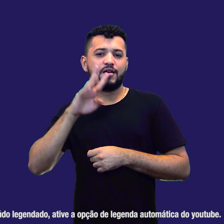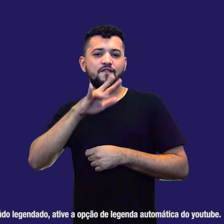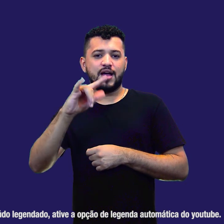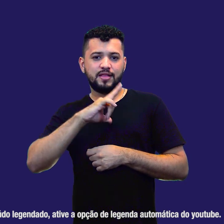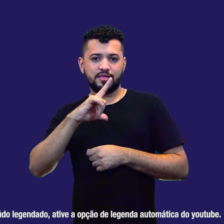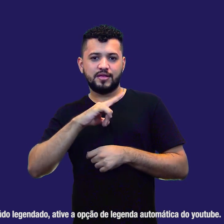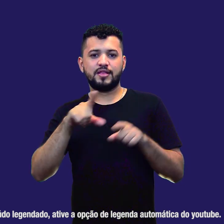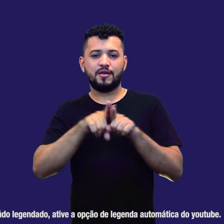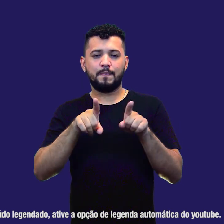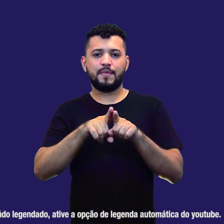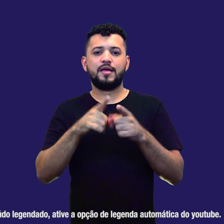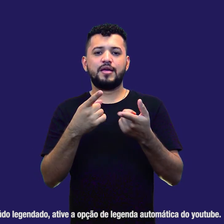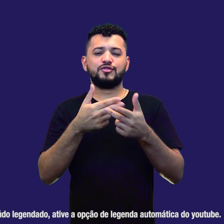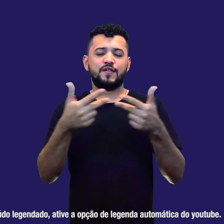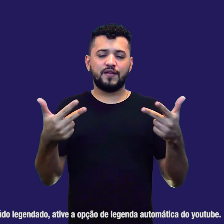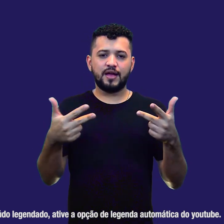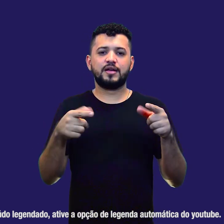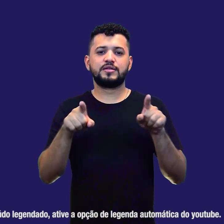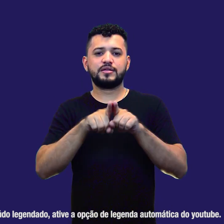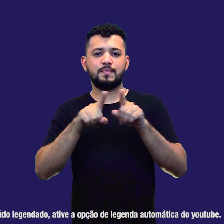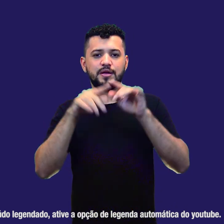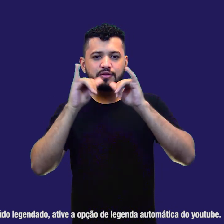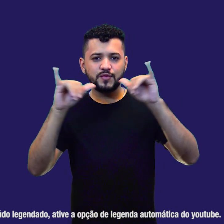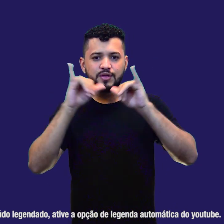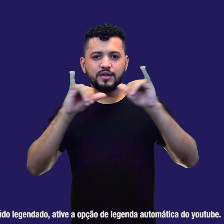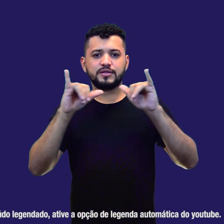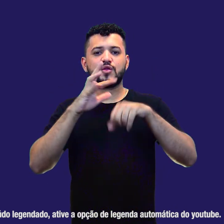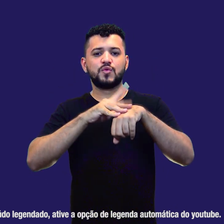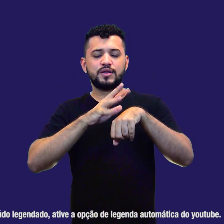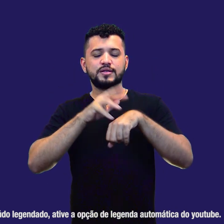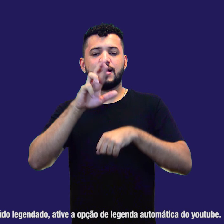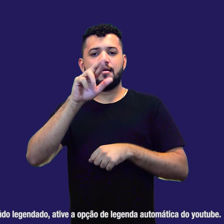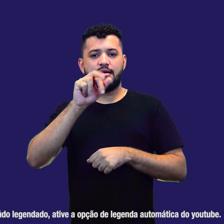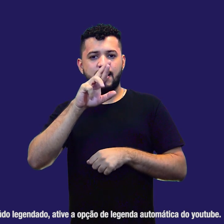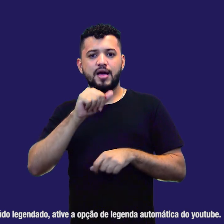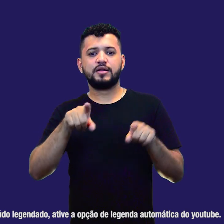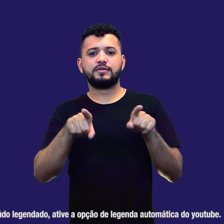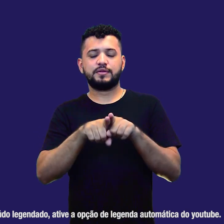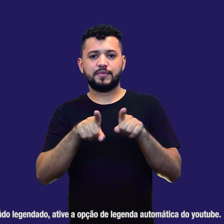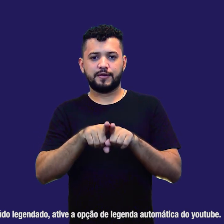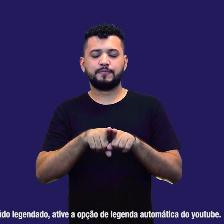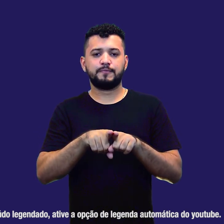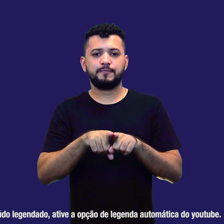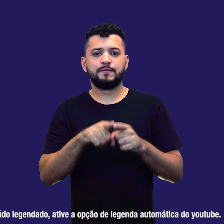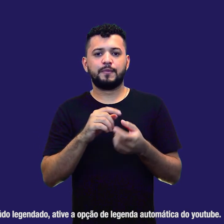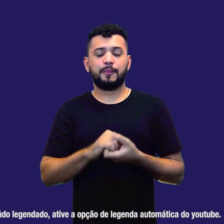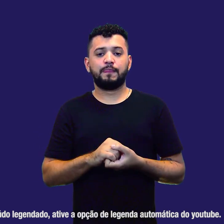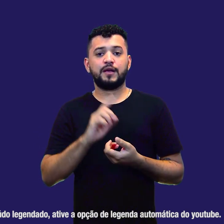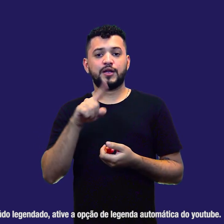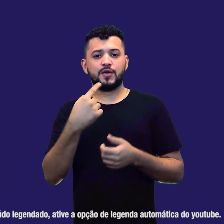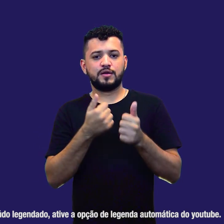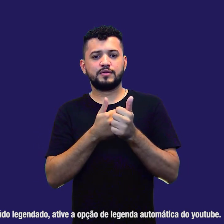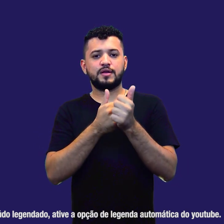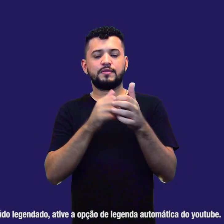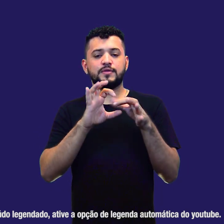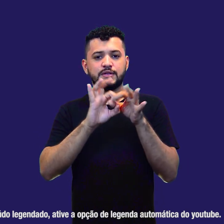atividades e muita divulgação sobre doenças raras, sobre outras associações. E a gente segue à disposição.